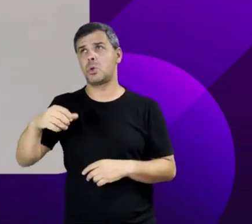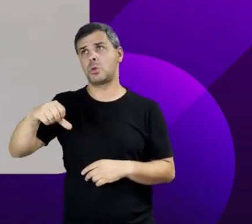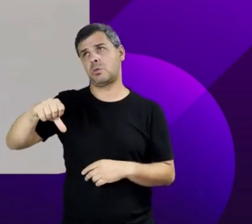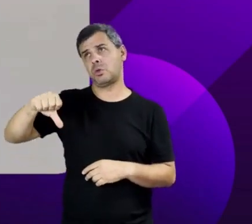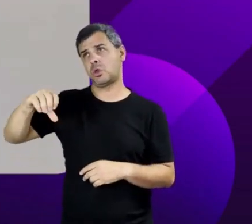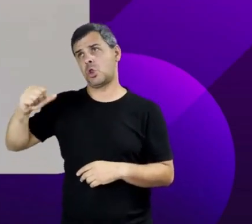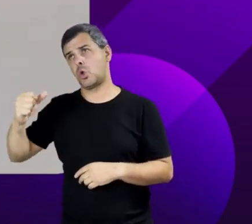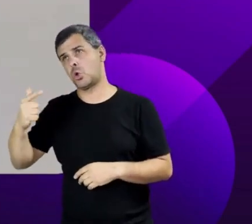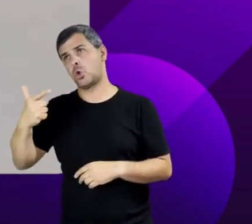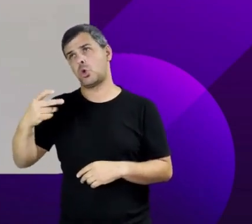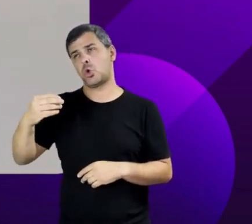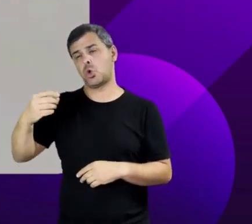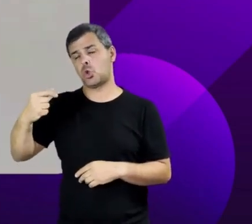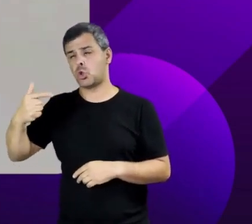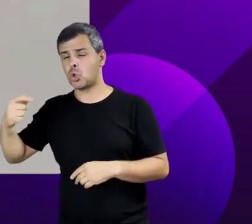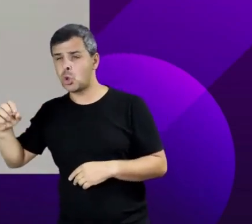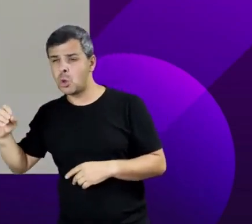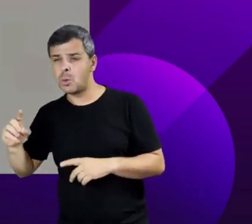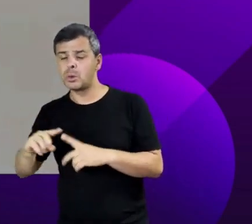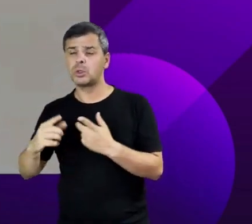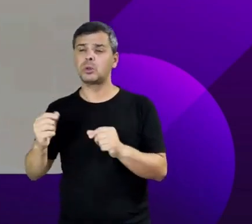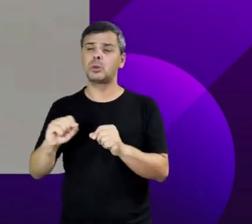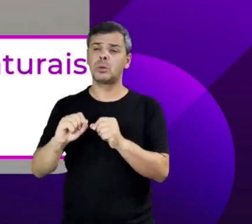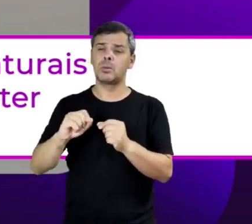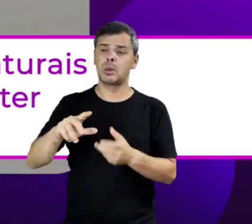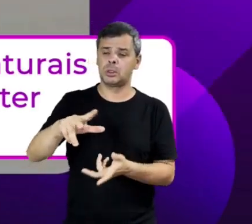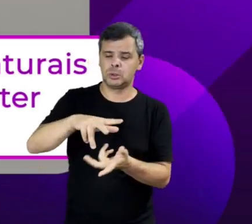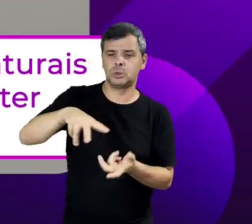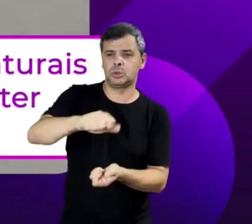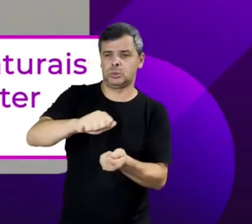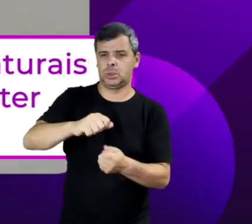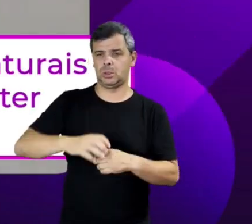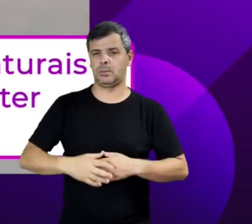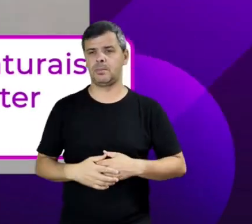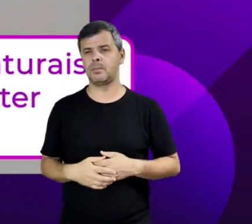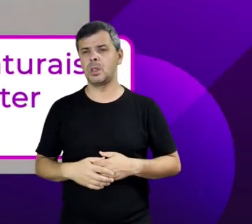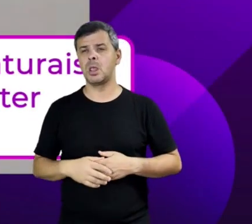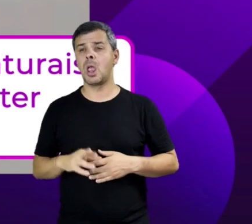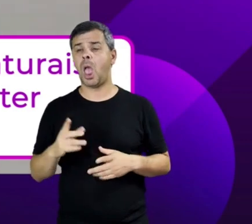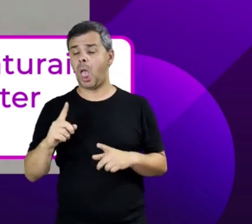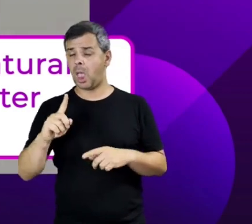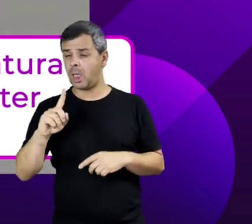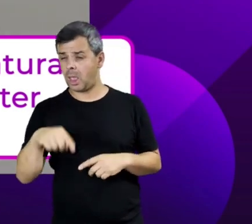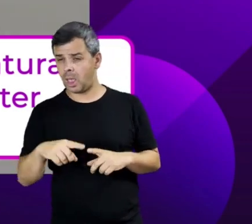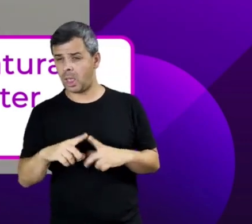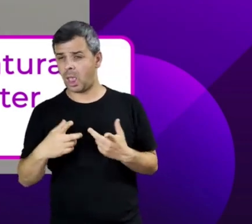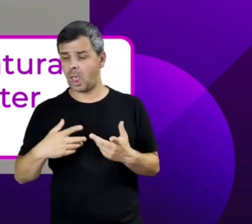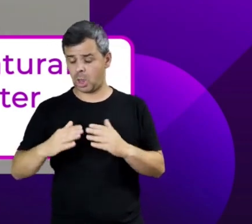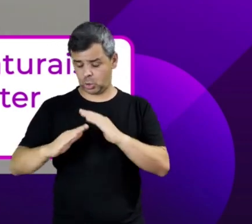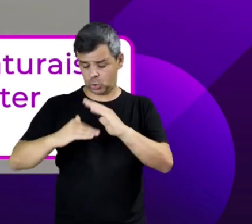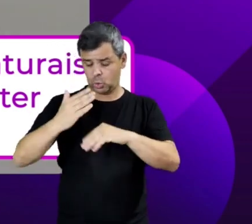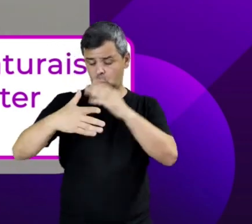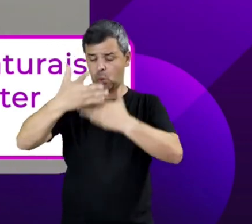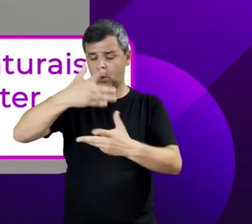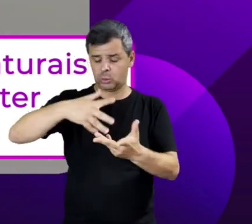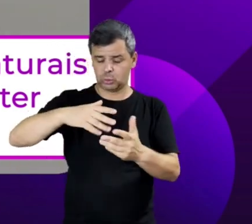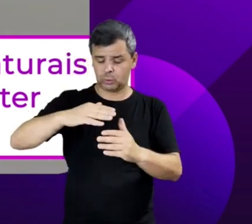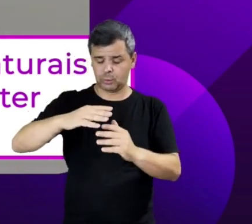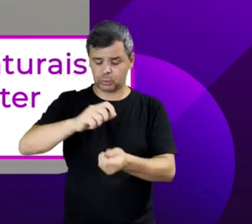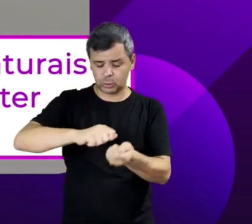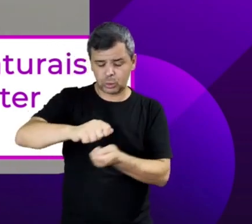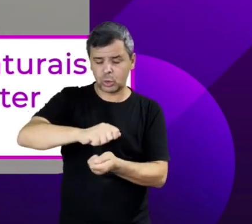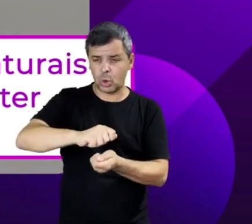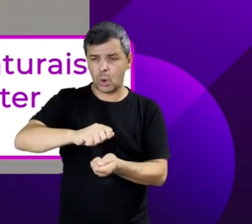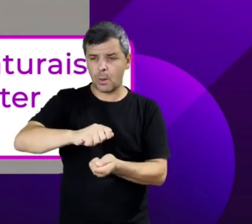90, 2000, enfim, nós chamamos isso de sustentabilidade. E o pressuposto do desenvolvimento sustentável é que